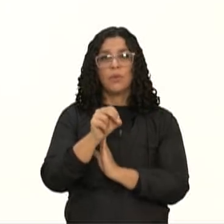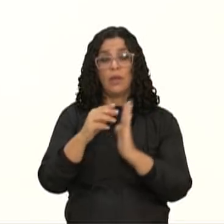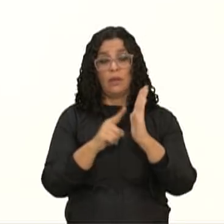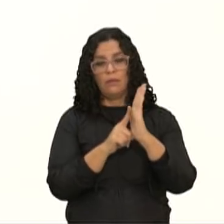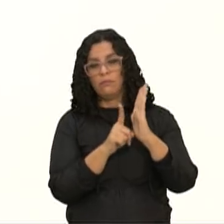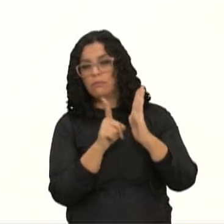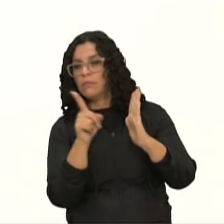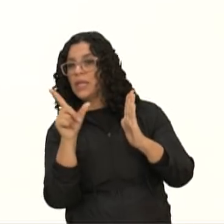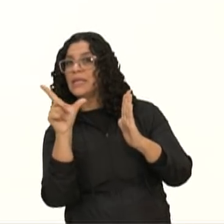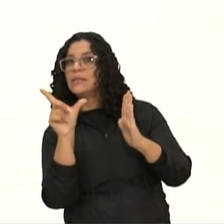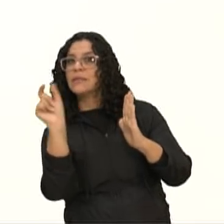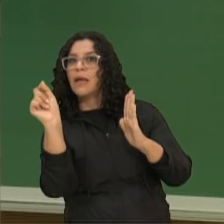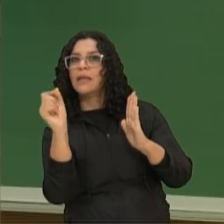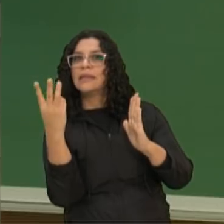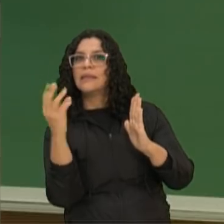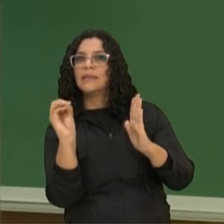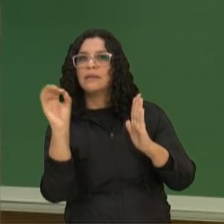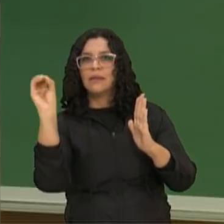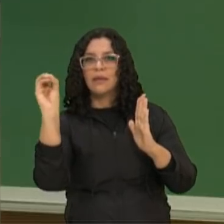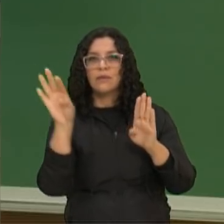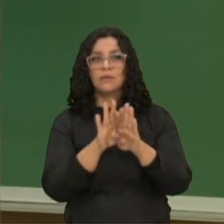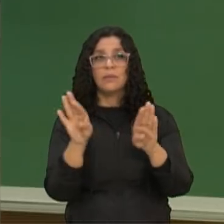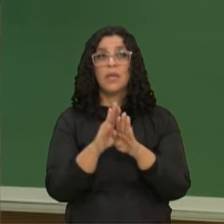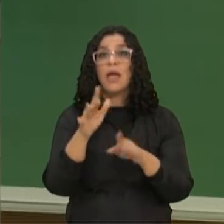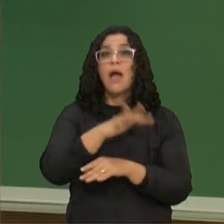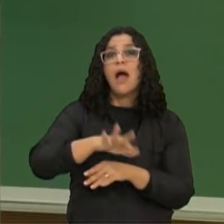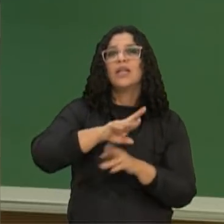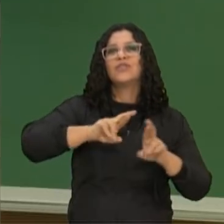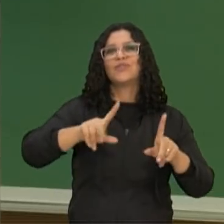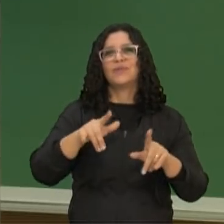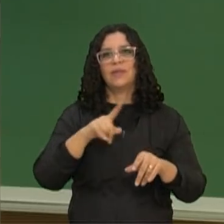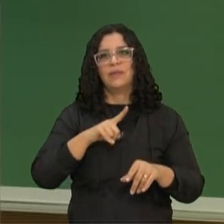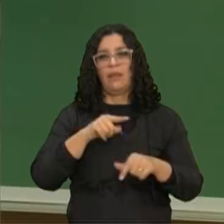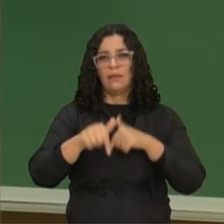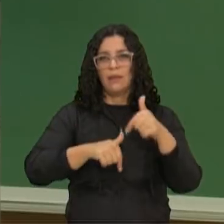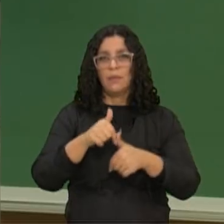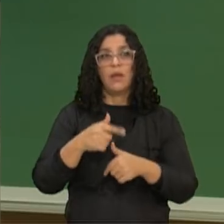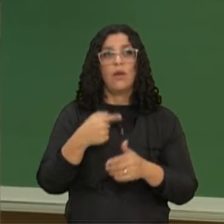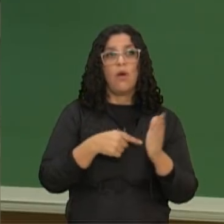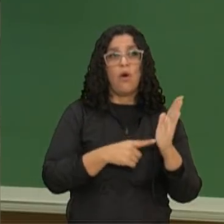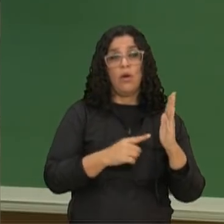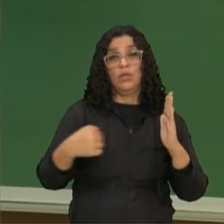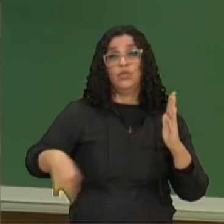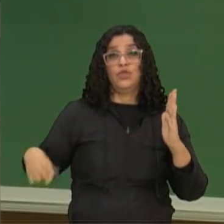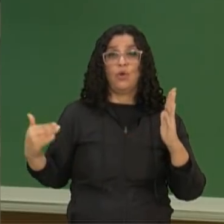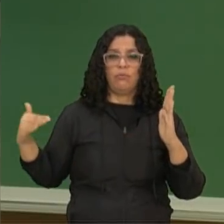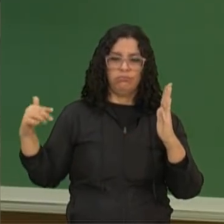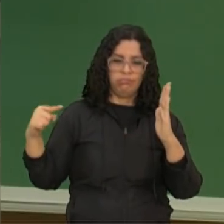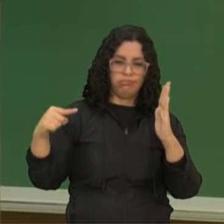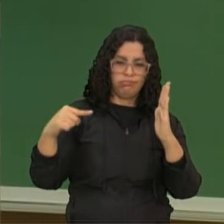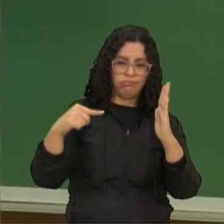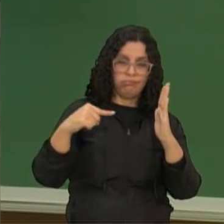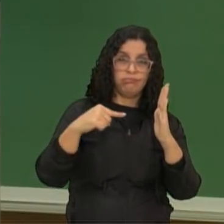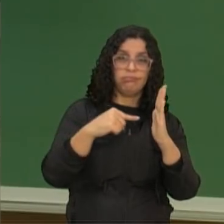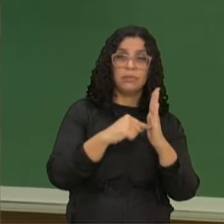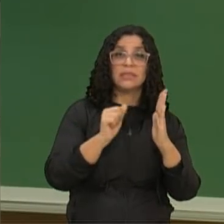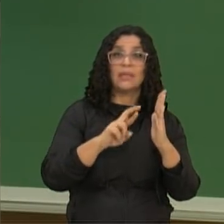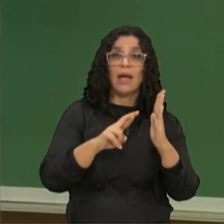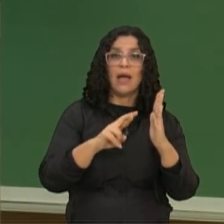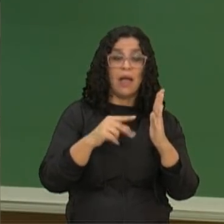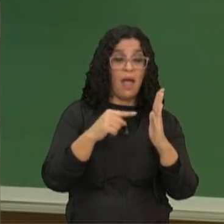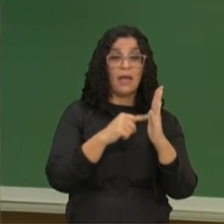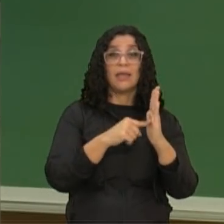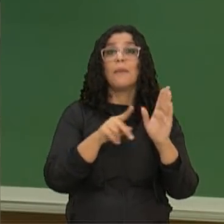Isso aqui indica o quê? Que o meio que eu estou trabalhando são meios diferentes. Aqui ele está vindo pelo ar, ele passa por essa peça